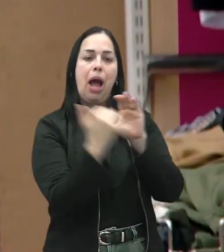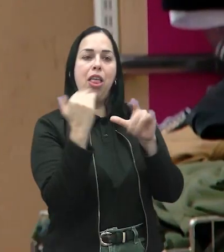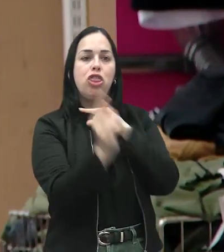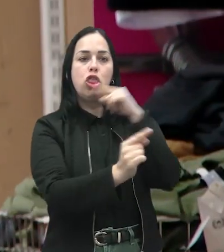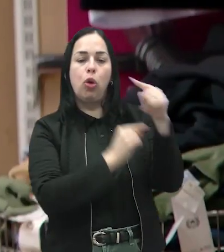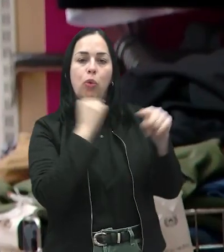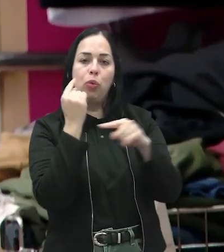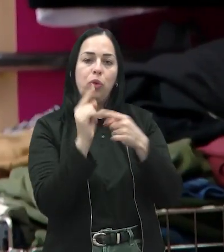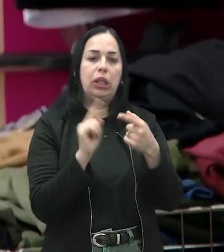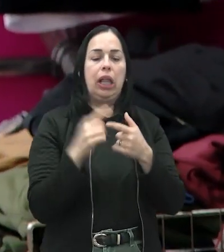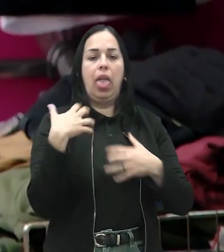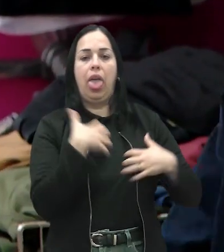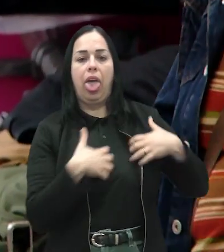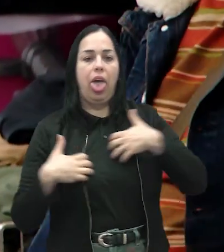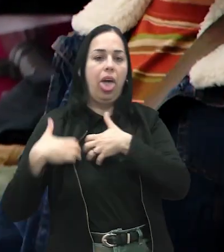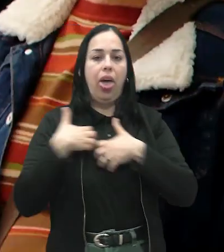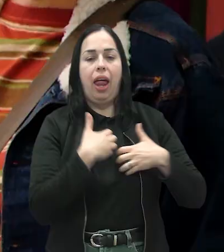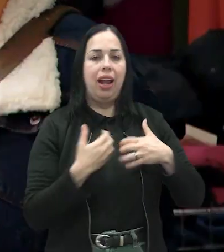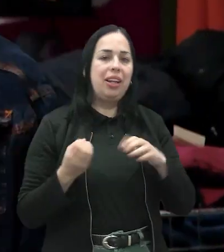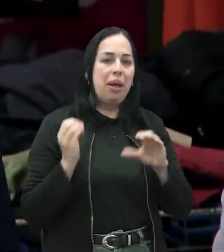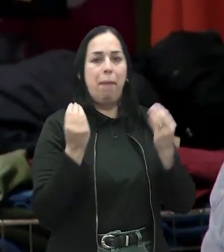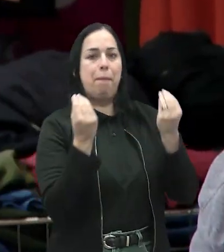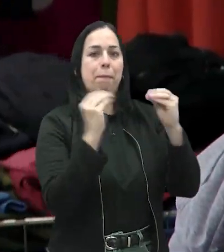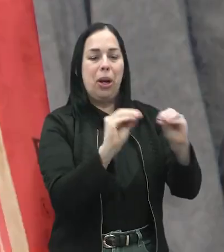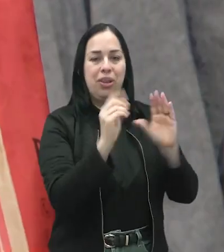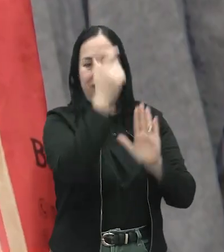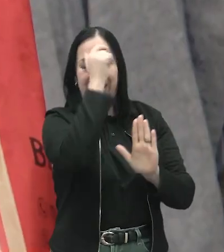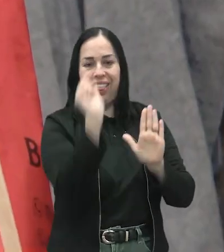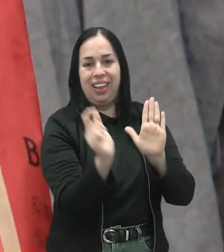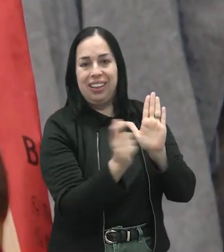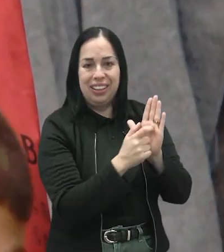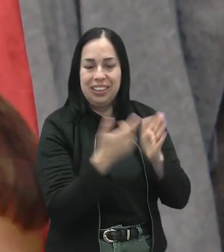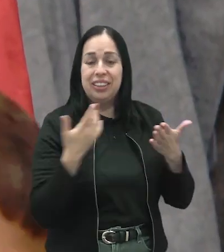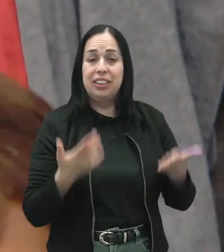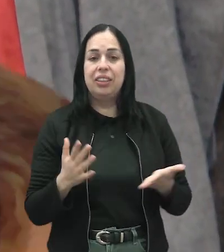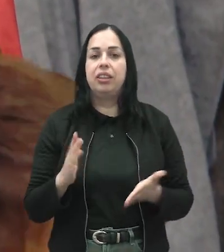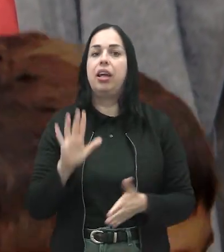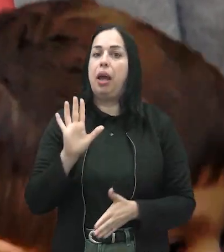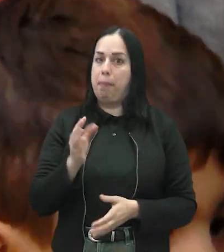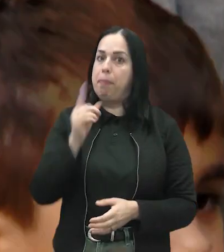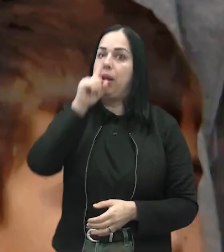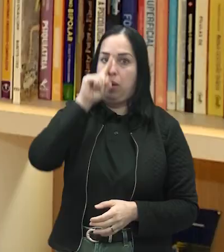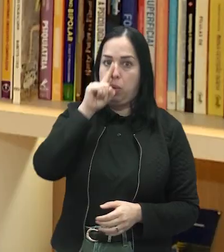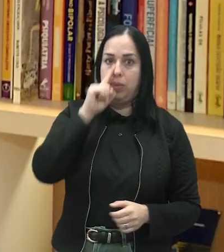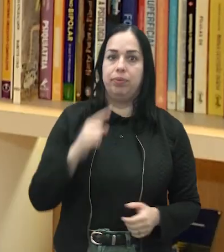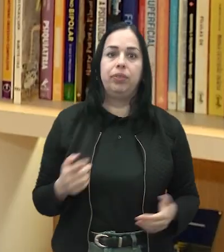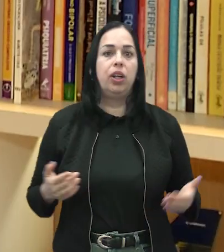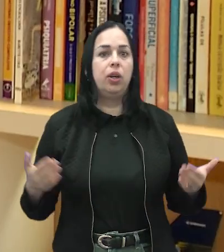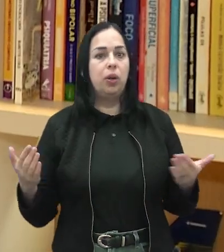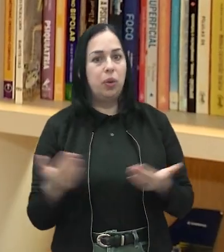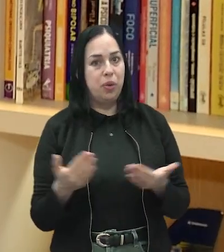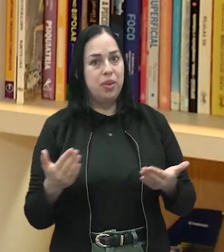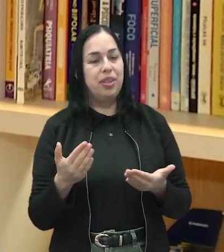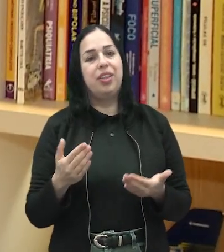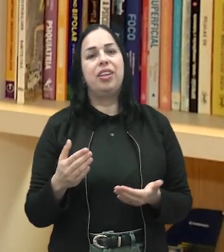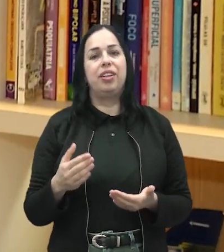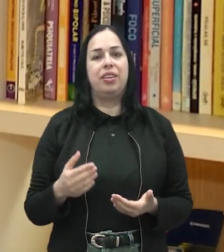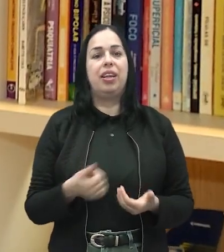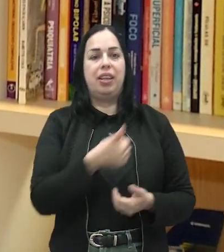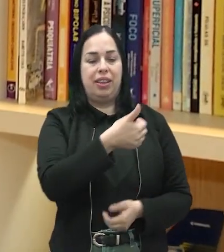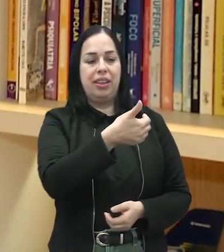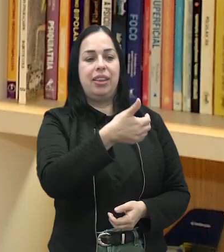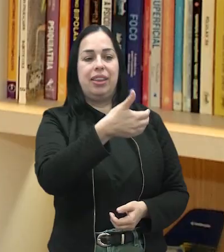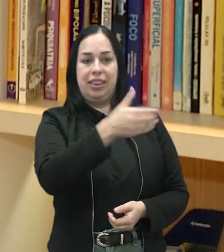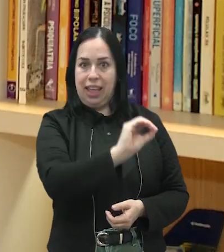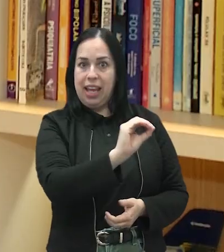suas dúvidas e angústias nos aplicativos de IA, o que envolve muitos riscos. Hoje, 9 das